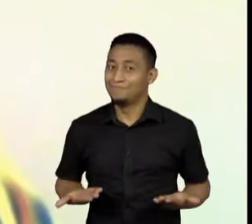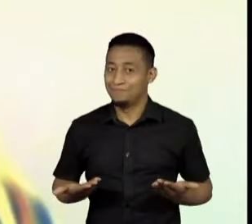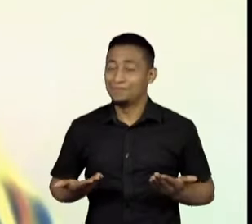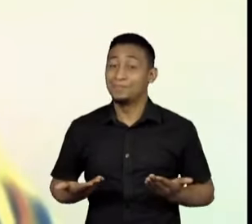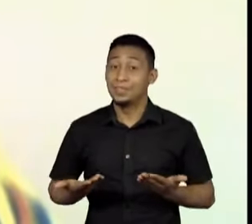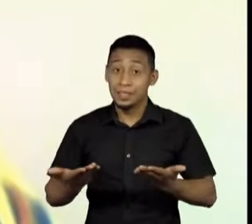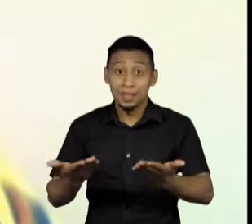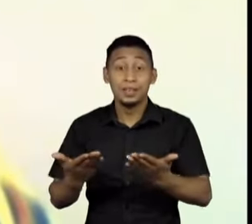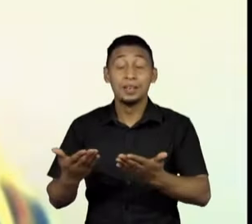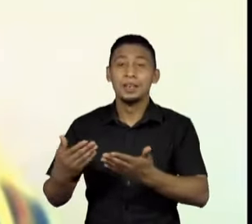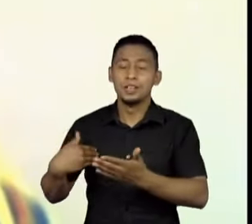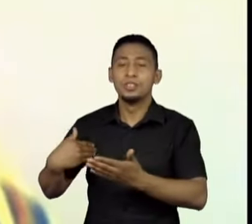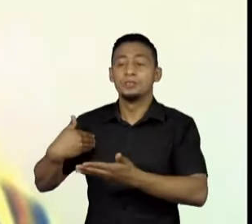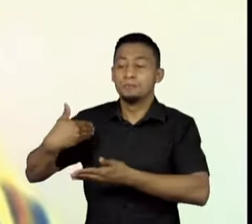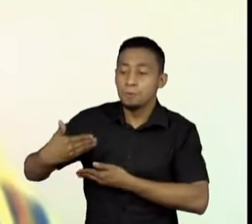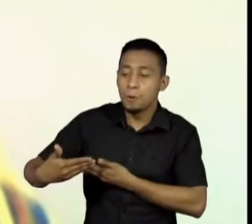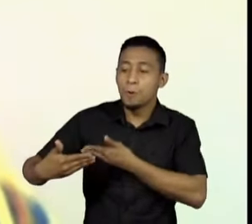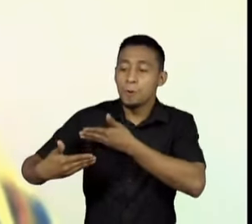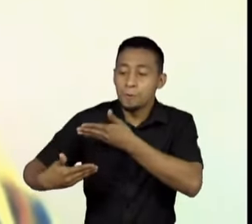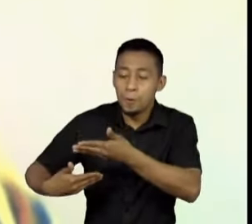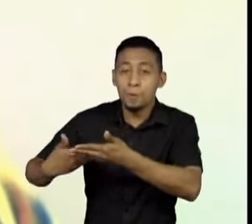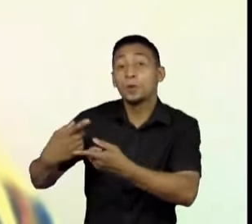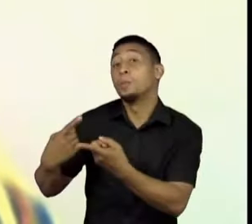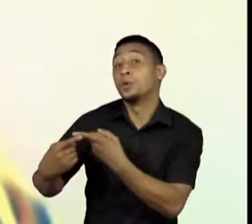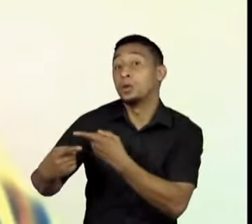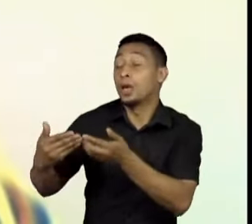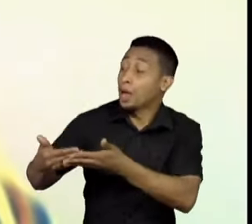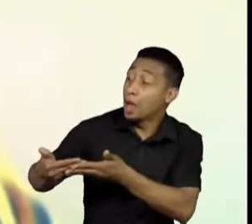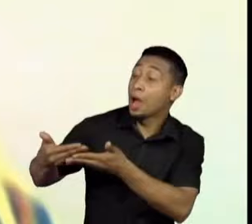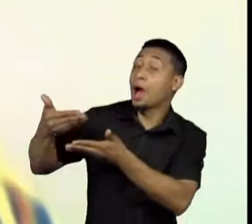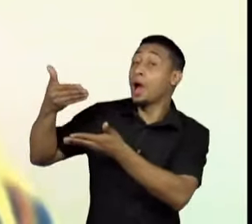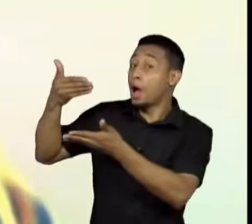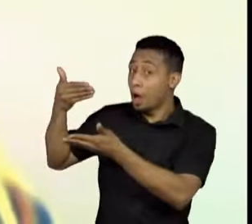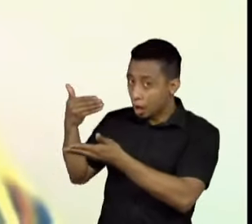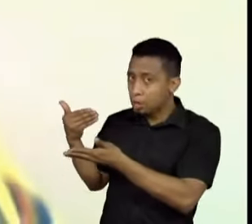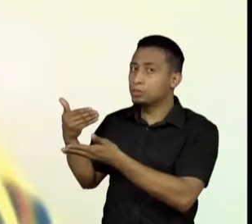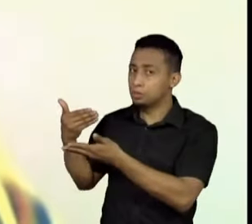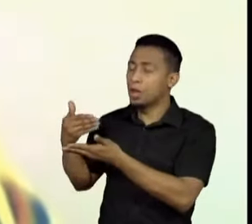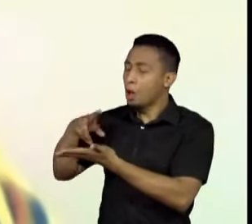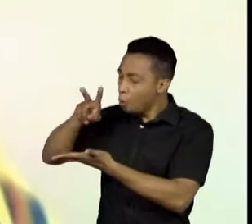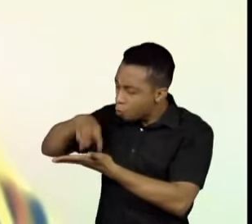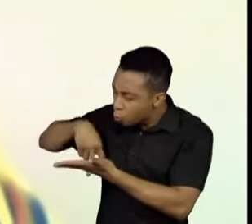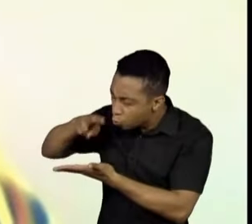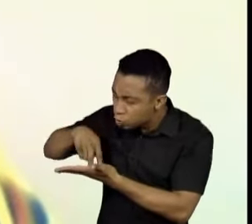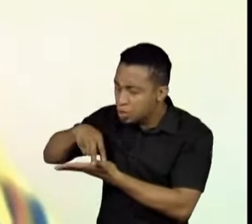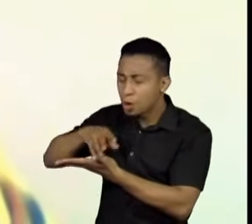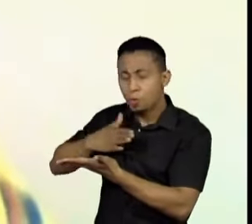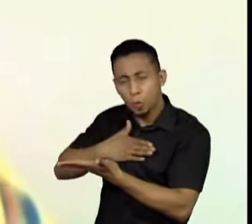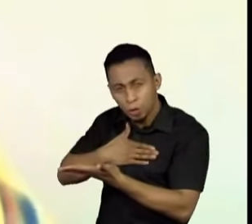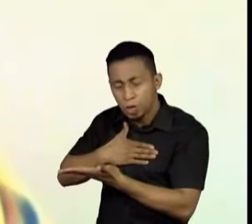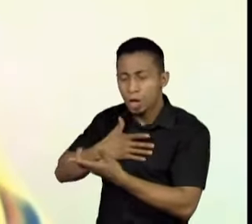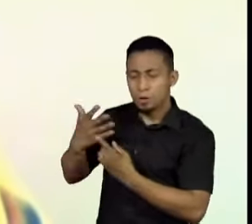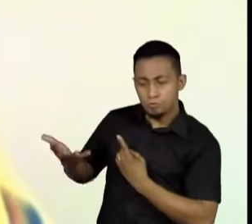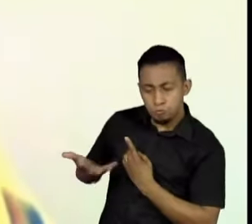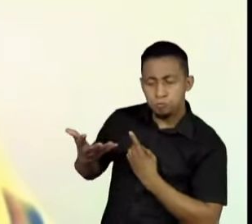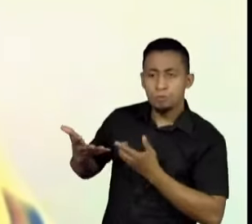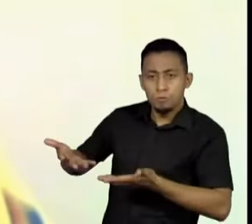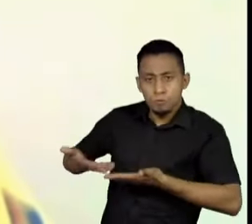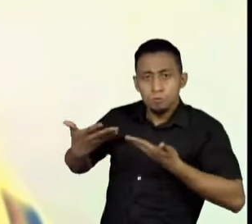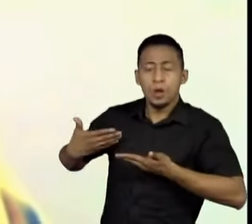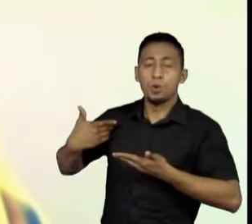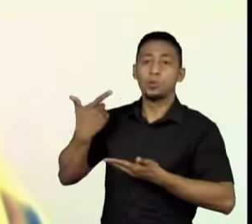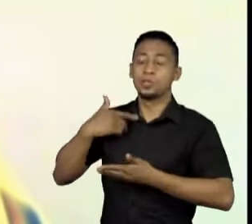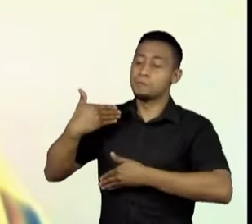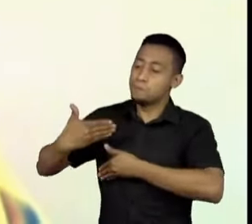né? Os nossos passos vêm de longe. E os nossos passos vêm de longe, e os nossos passos vão continuar